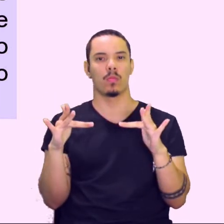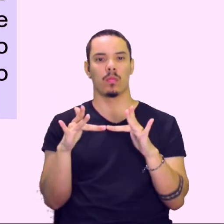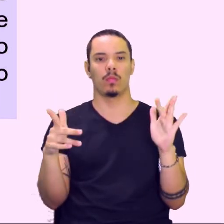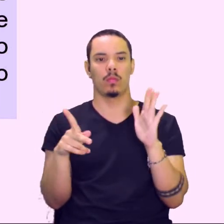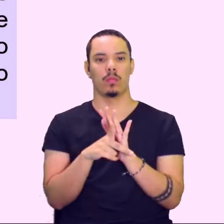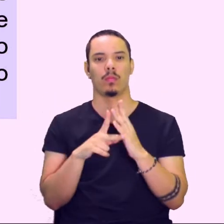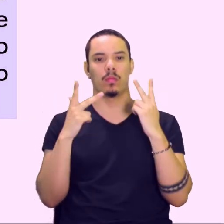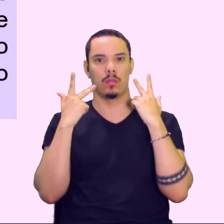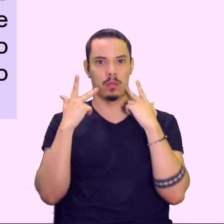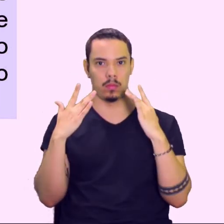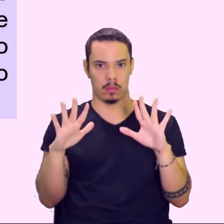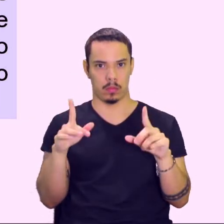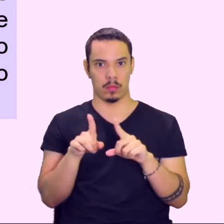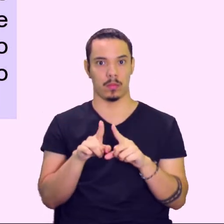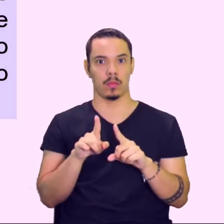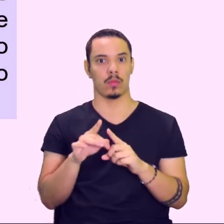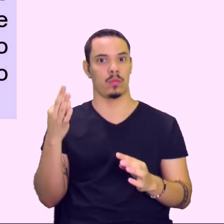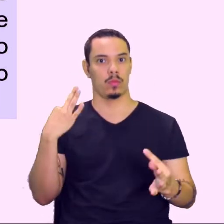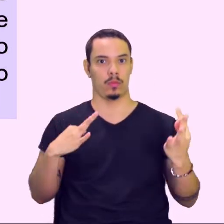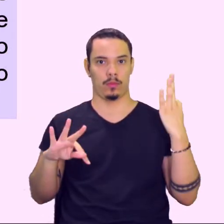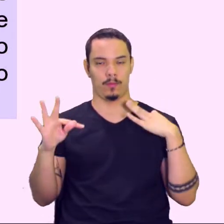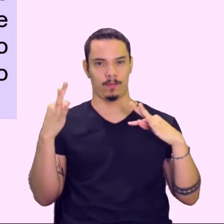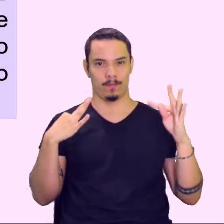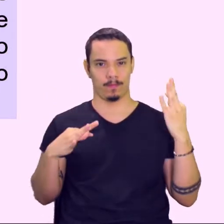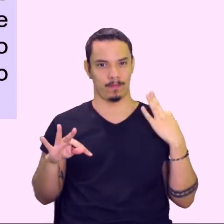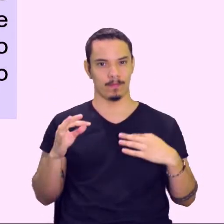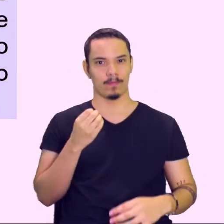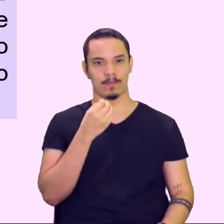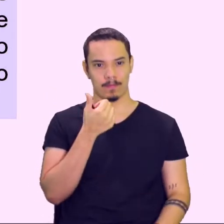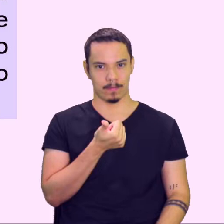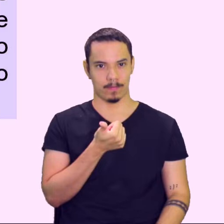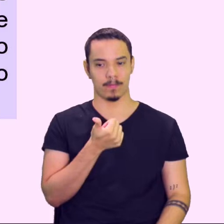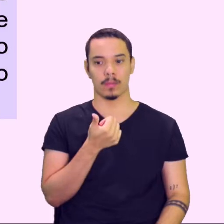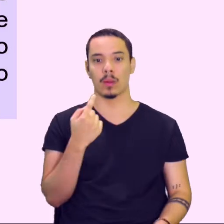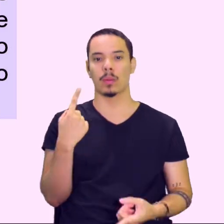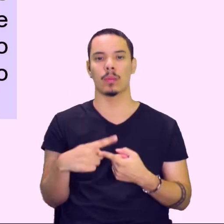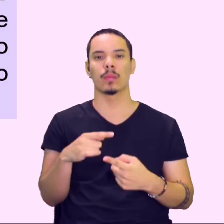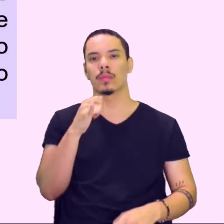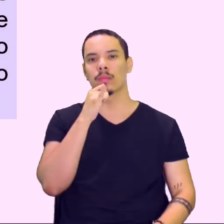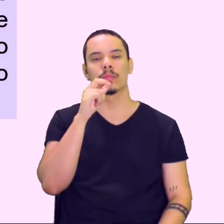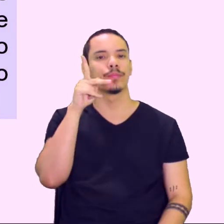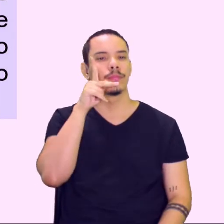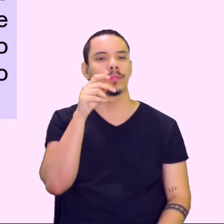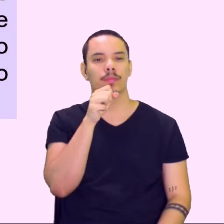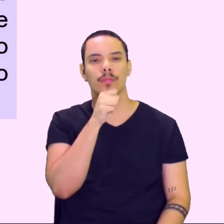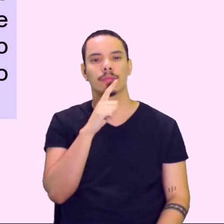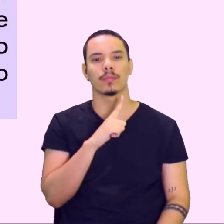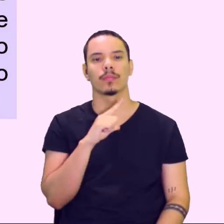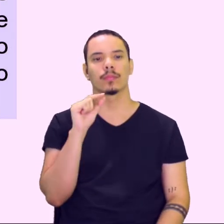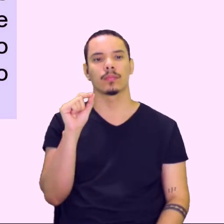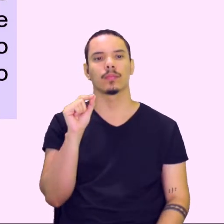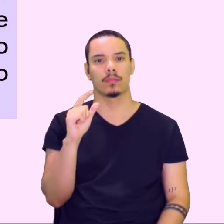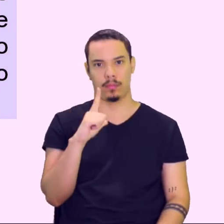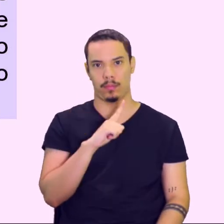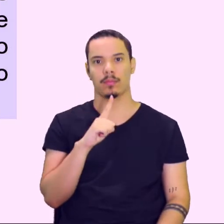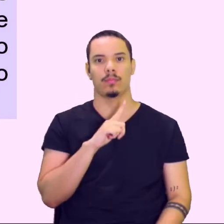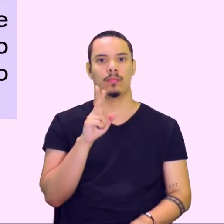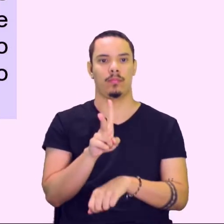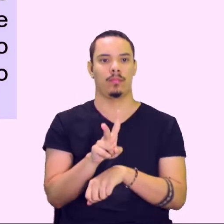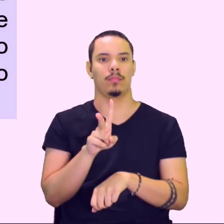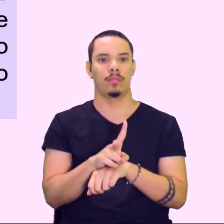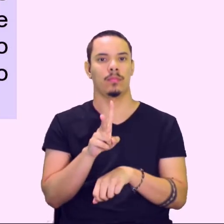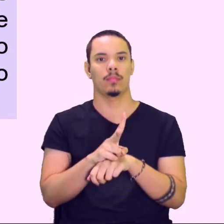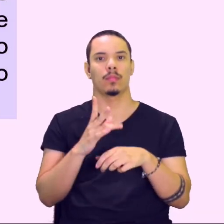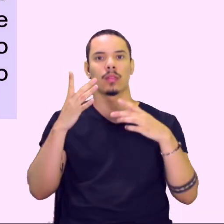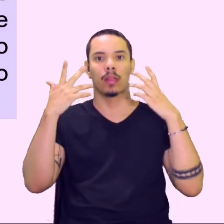natureza e de turismo ecológico. Muito bem. Por exemplo, aqui em Porto Velho nós temos o Parque Natural, Isso. que se enquadra aí,